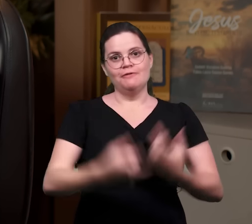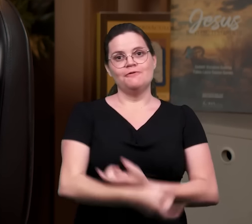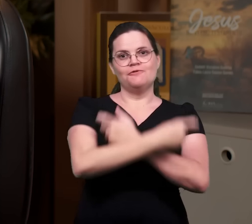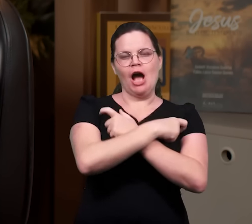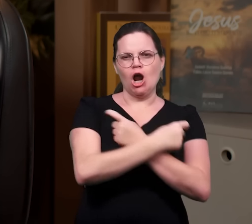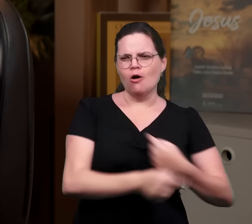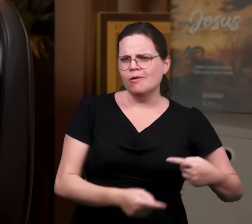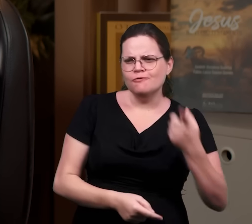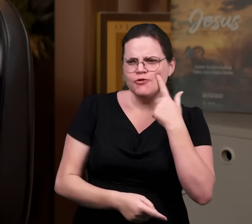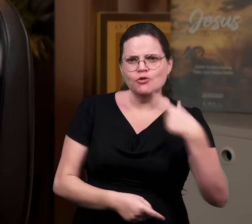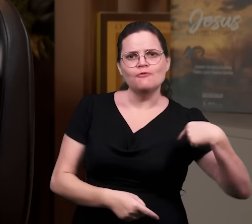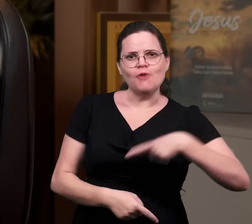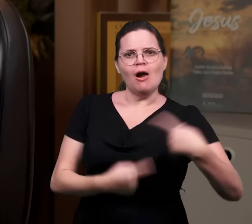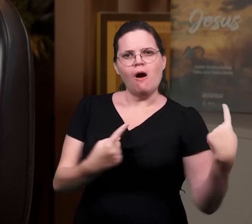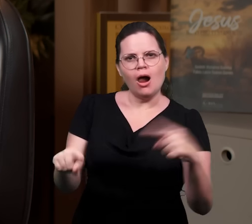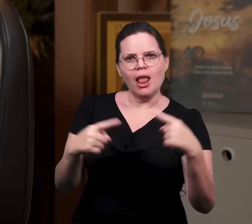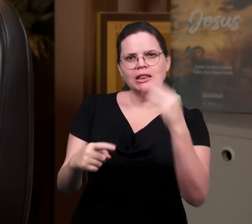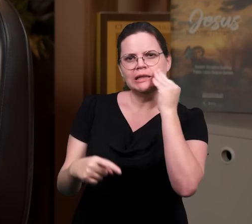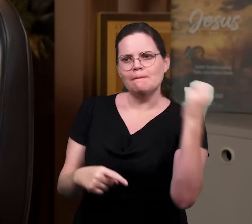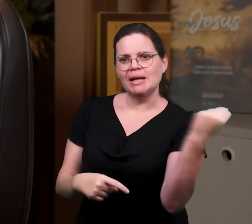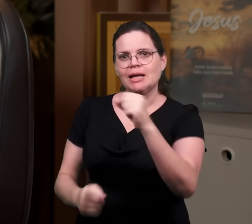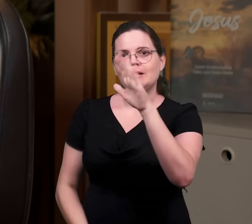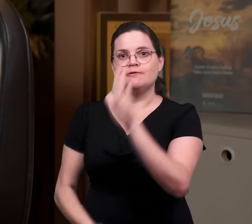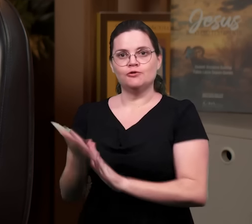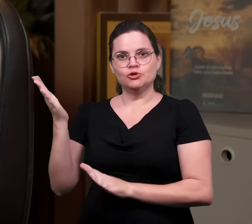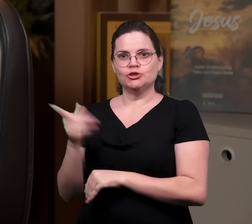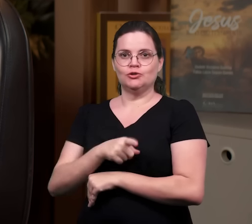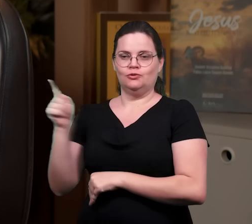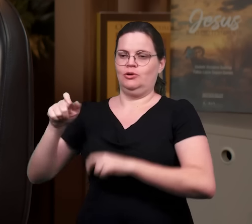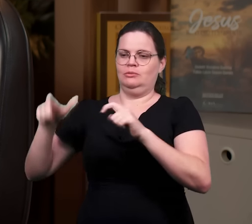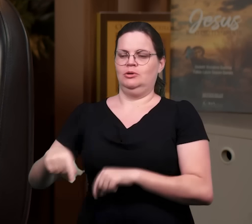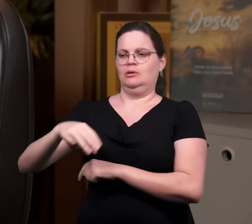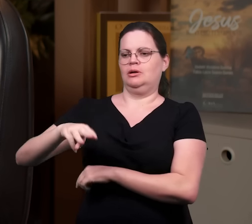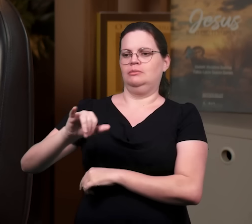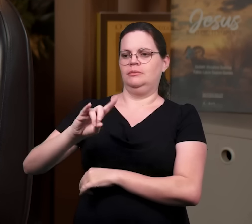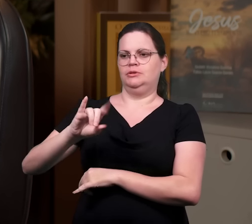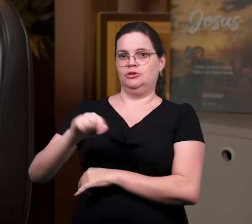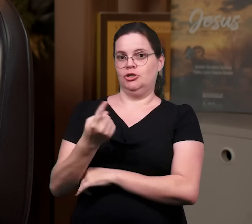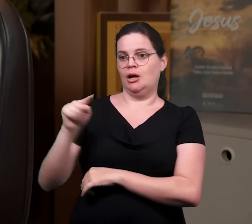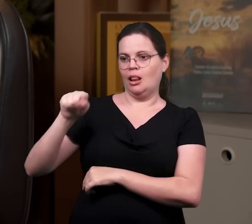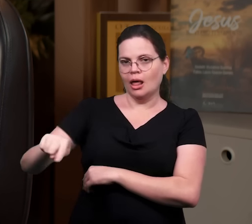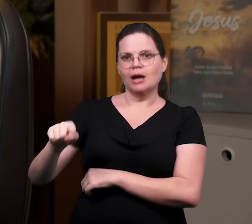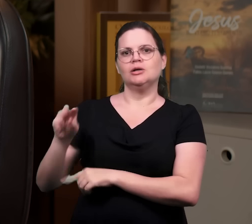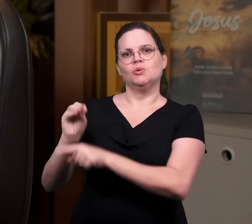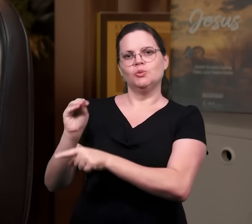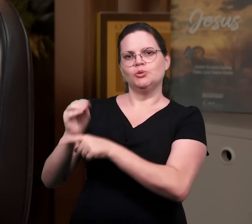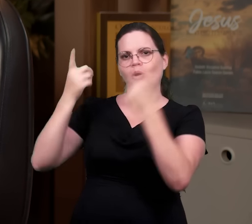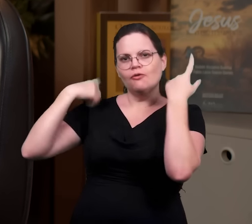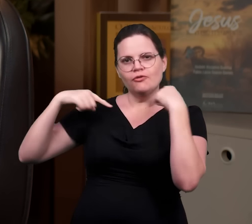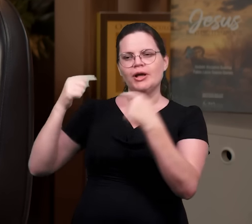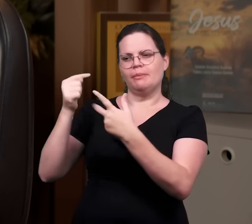Faraó, ele acabou indo habitar na terra de Midian. Ali ele constituiu família, ali Deus